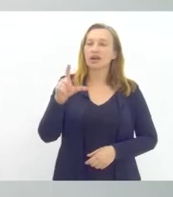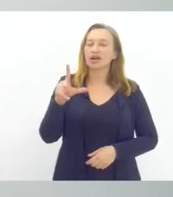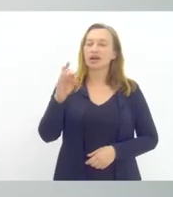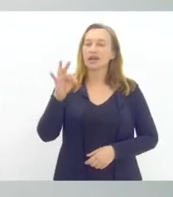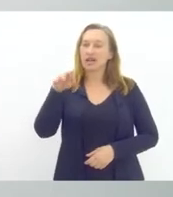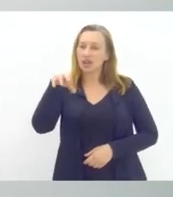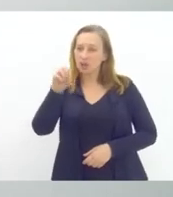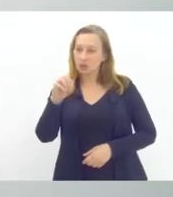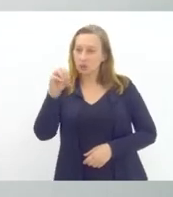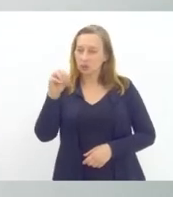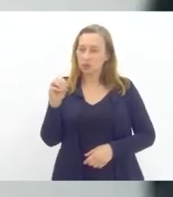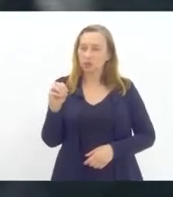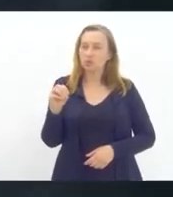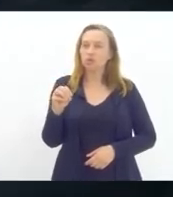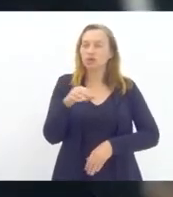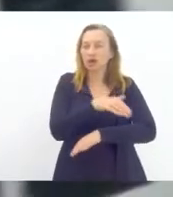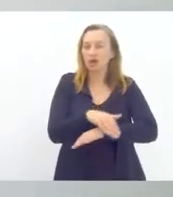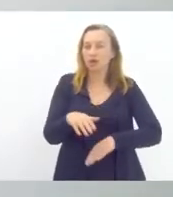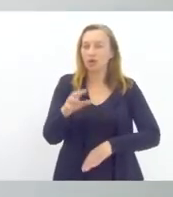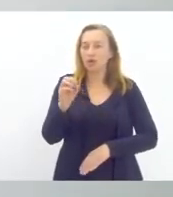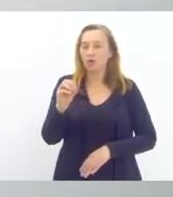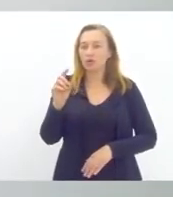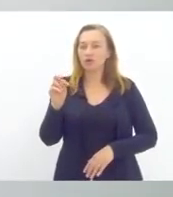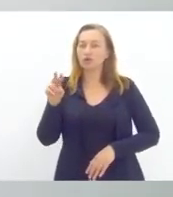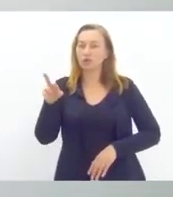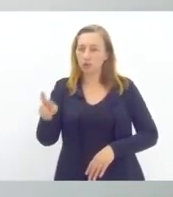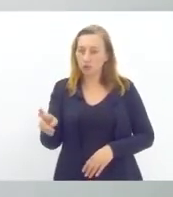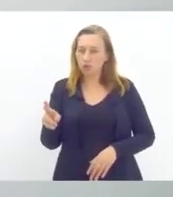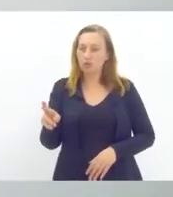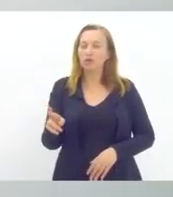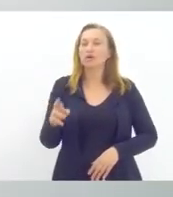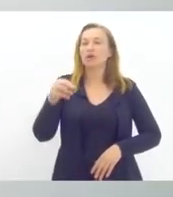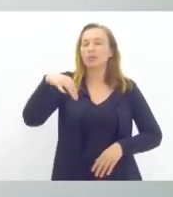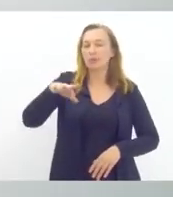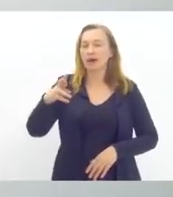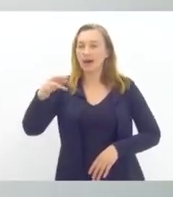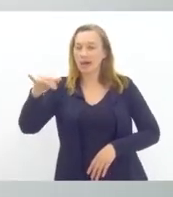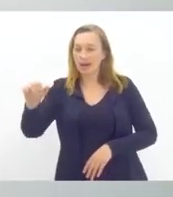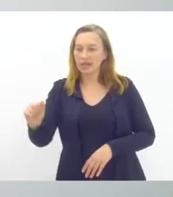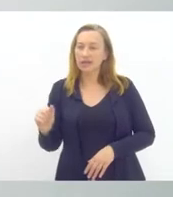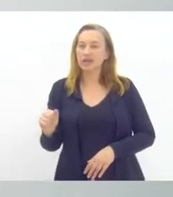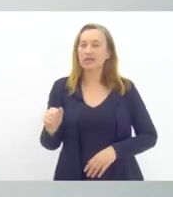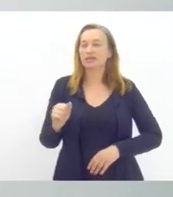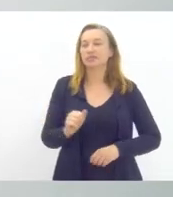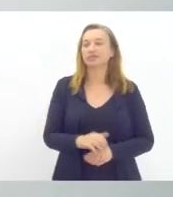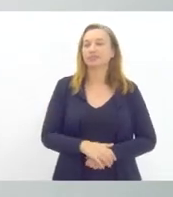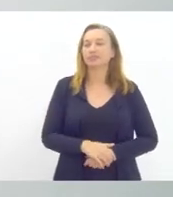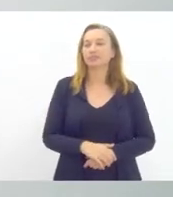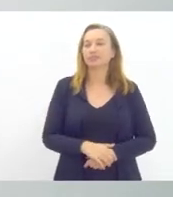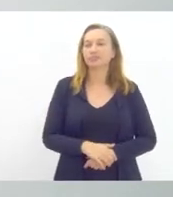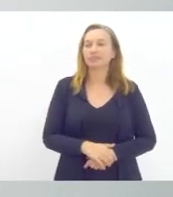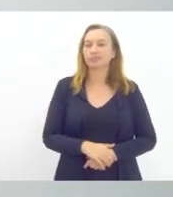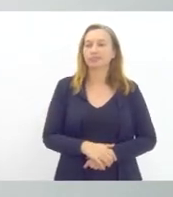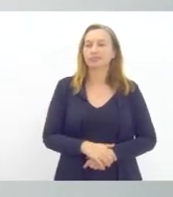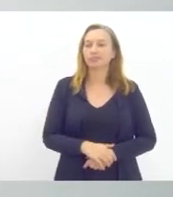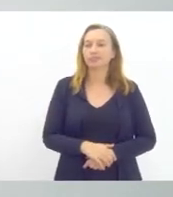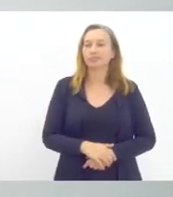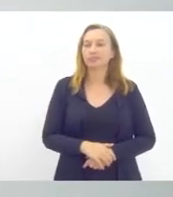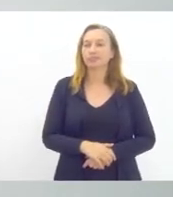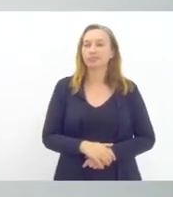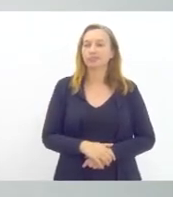comerciante da Rua do Ouvidor Maria Isabel Castro comerciante do Saara e é